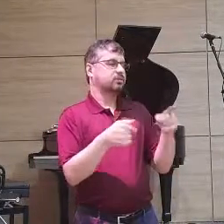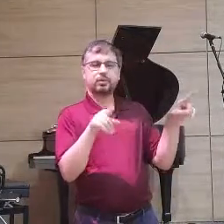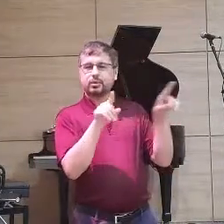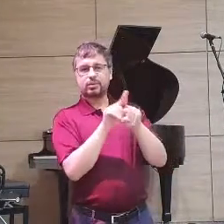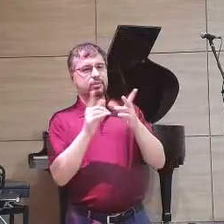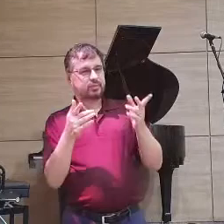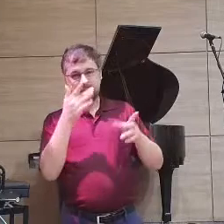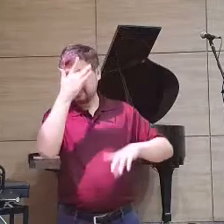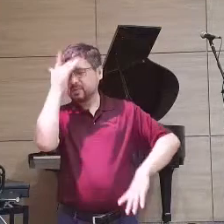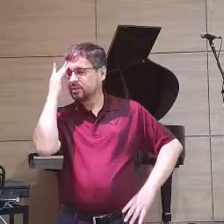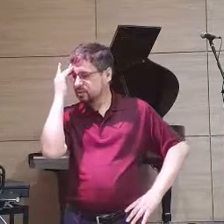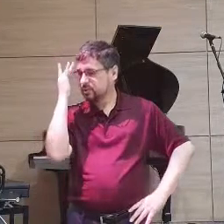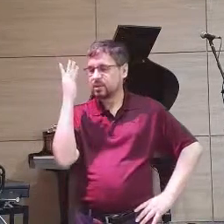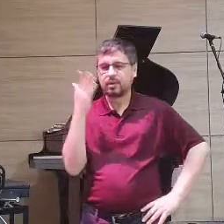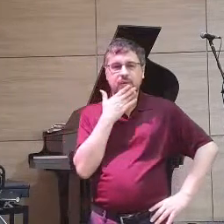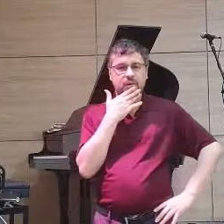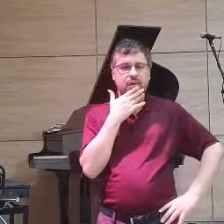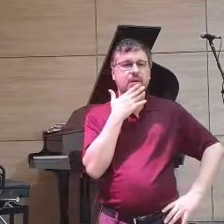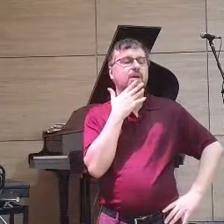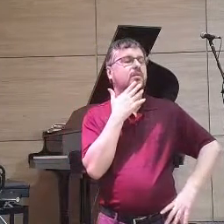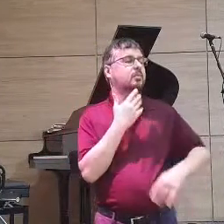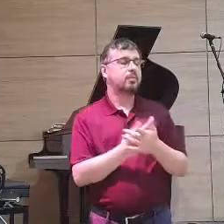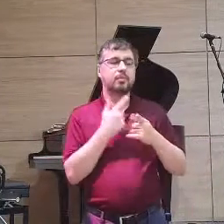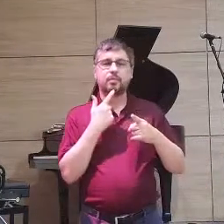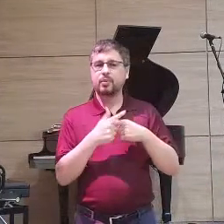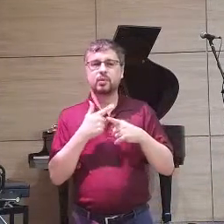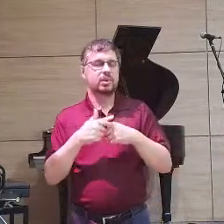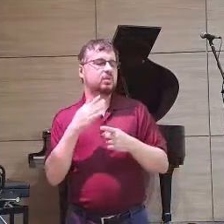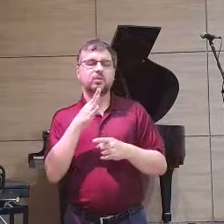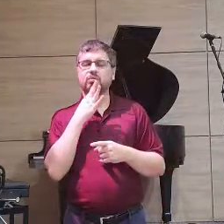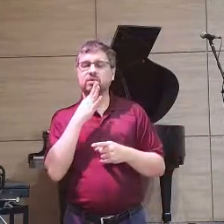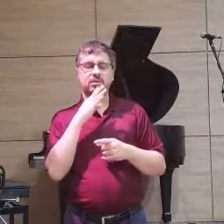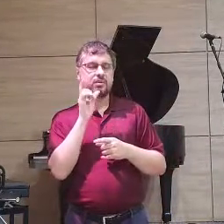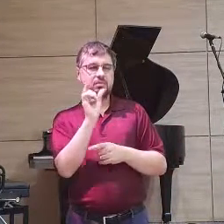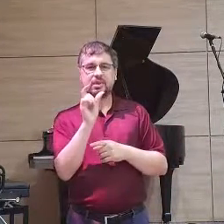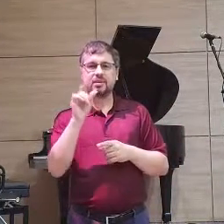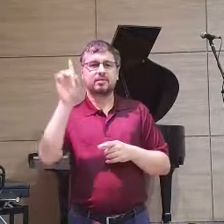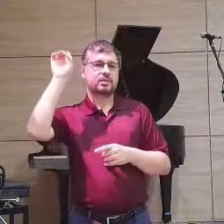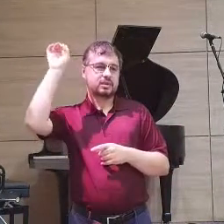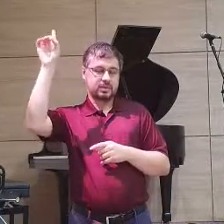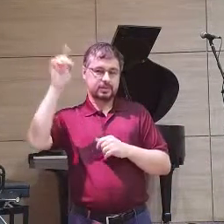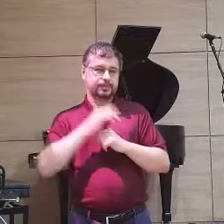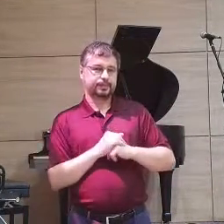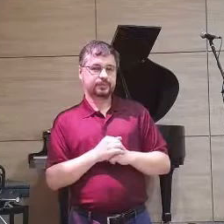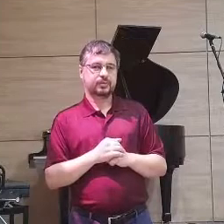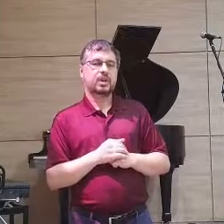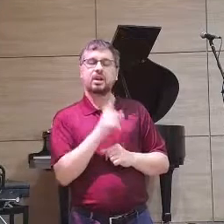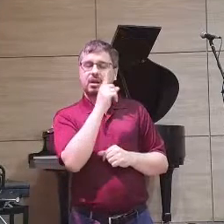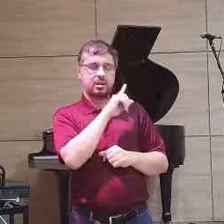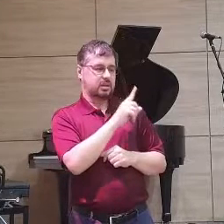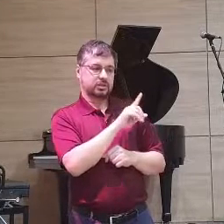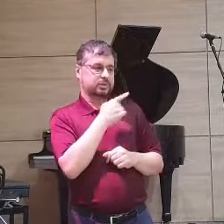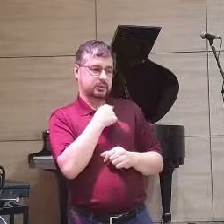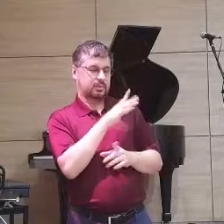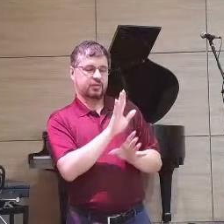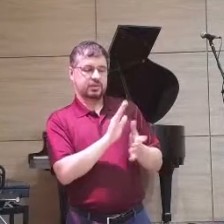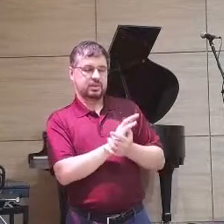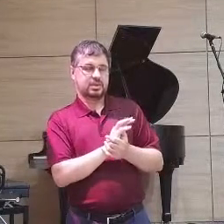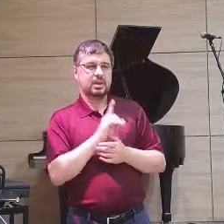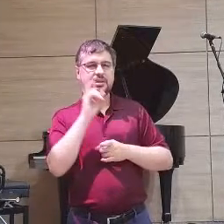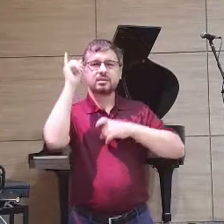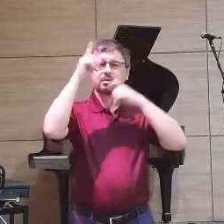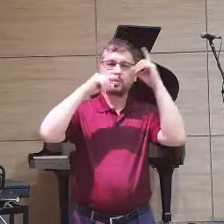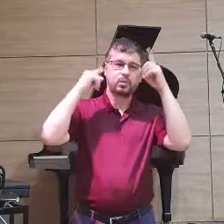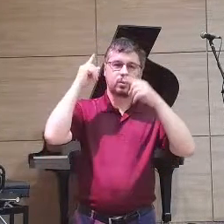essas pessoas caíram no engordo porque não conheciam a palavra de Deus o que Jesus está dizendo aqui não compete essas elucubrações